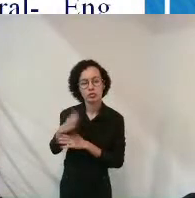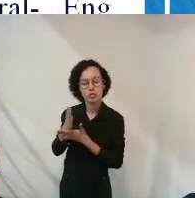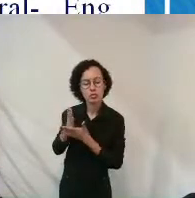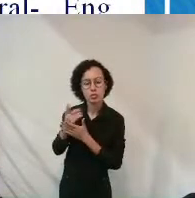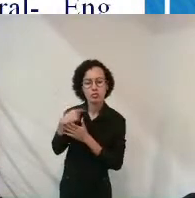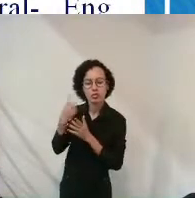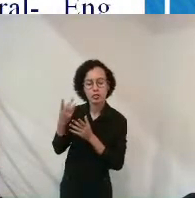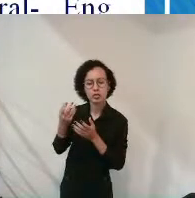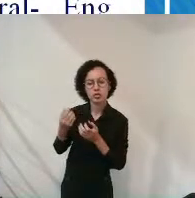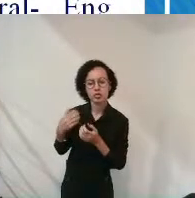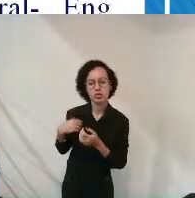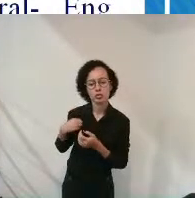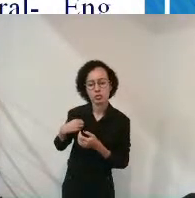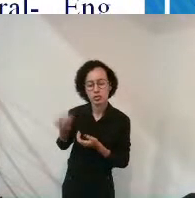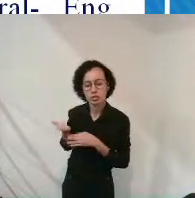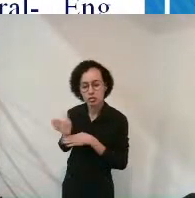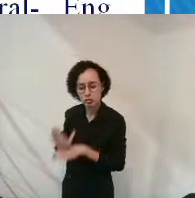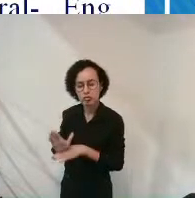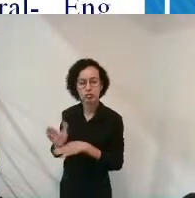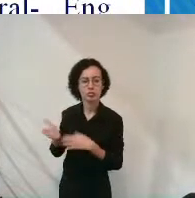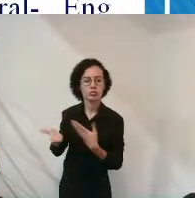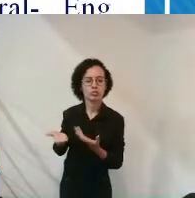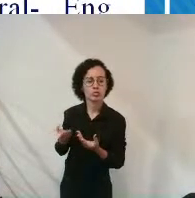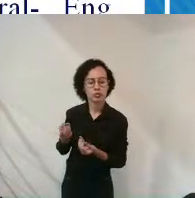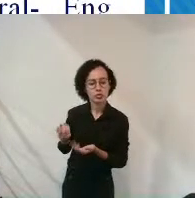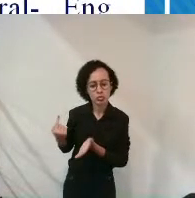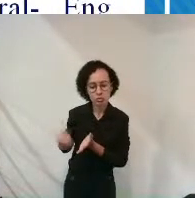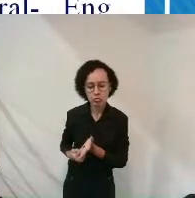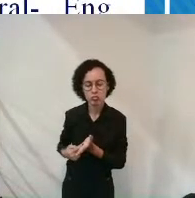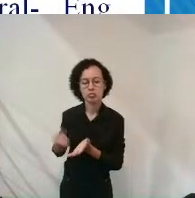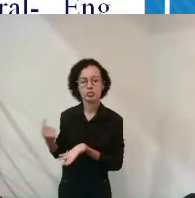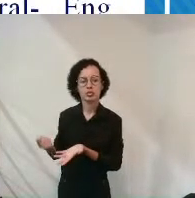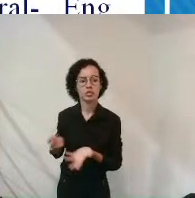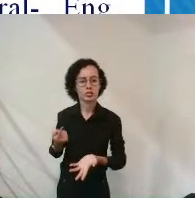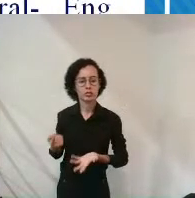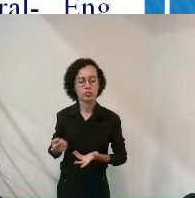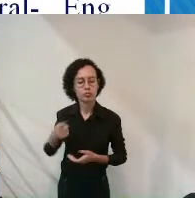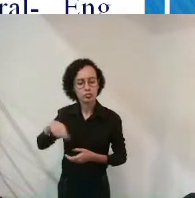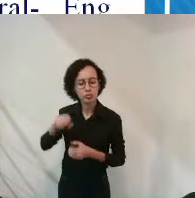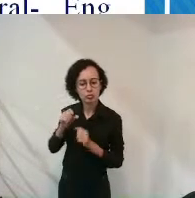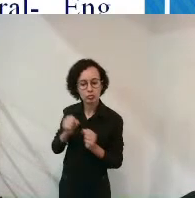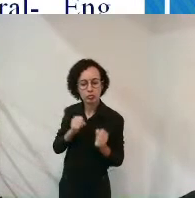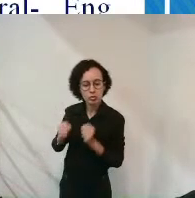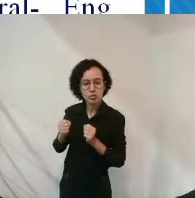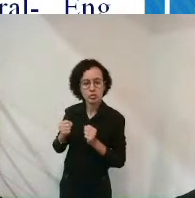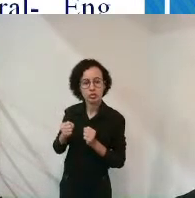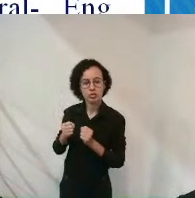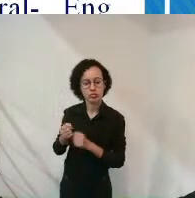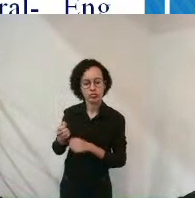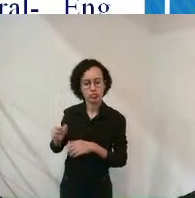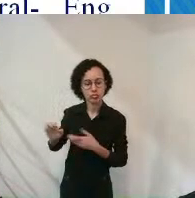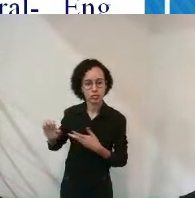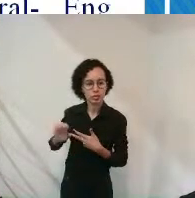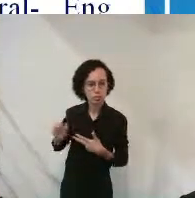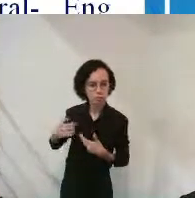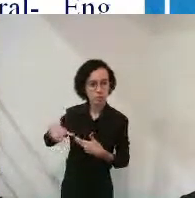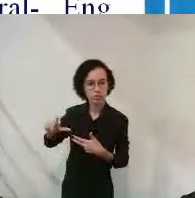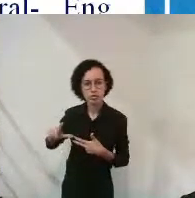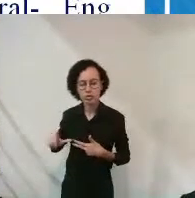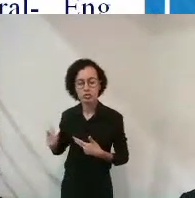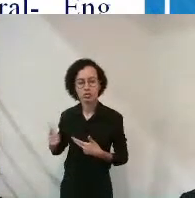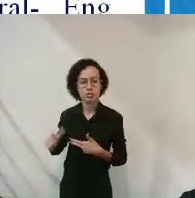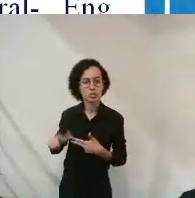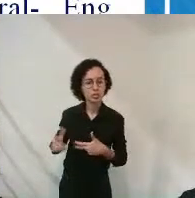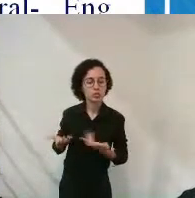sobre solidariedade, sobre compromisso entre os poderes executivos, os poderes legislativos,